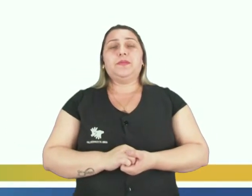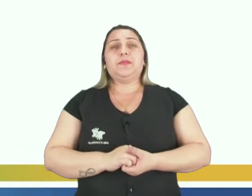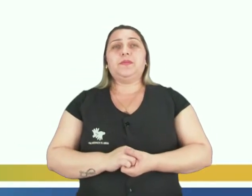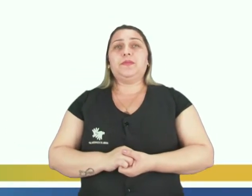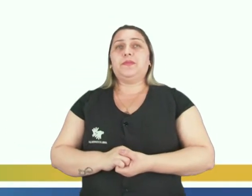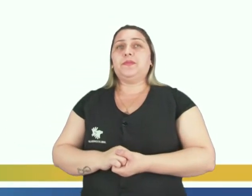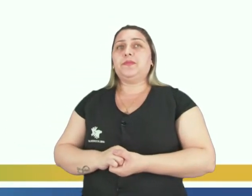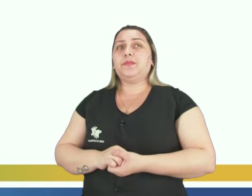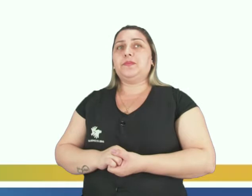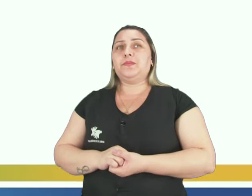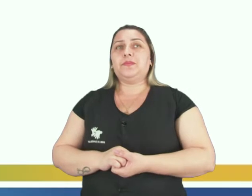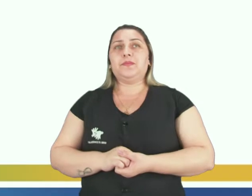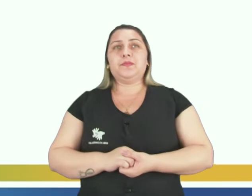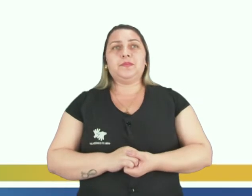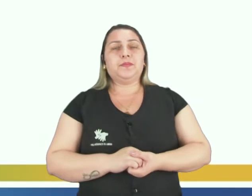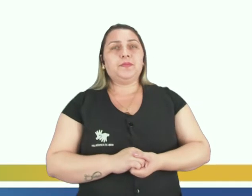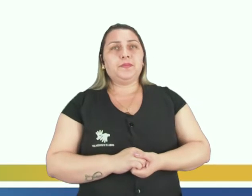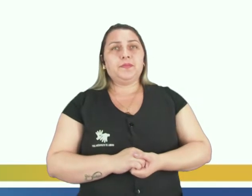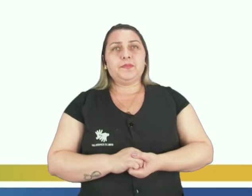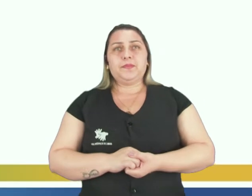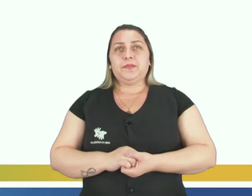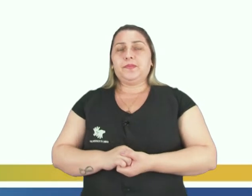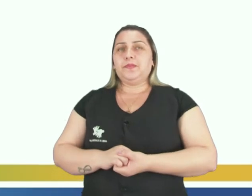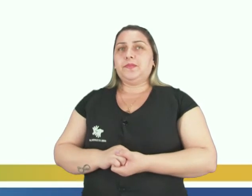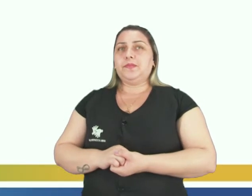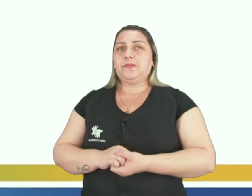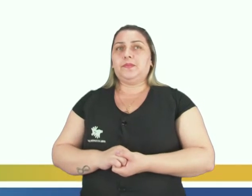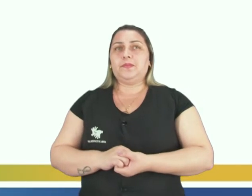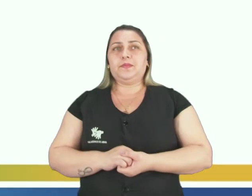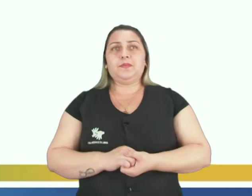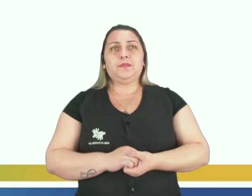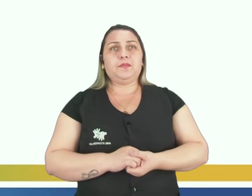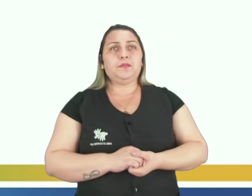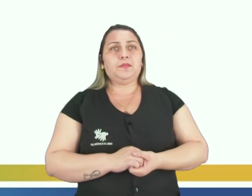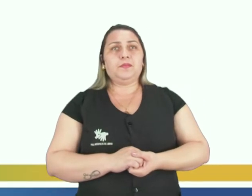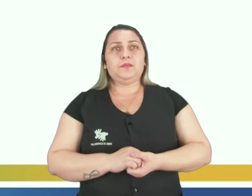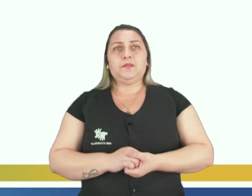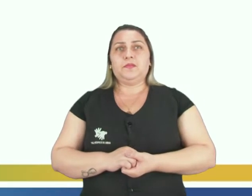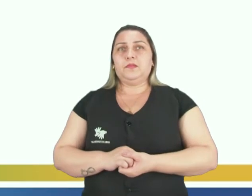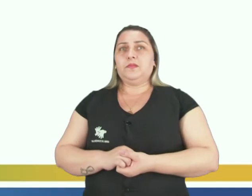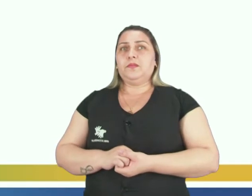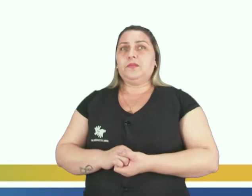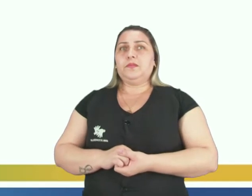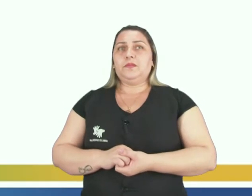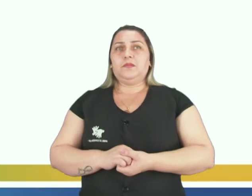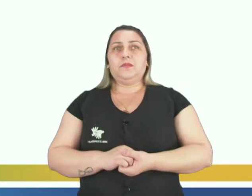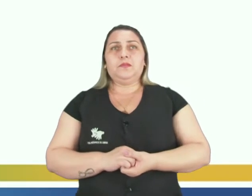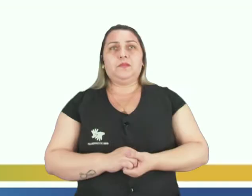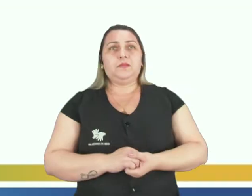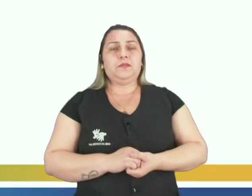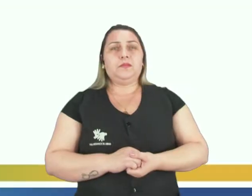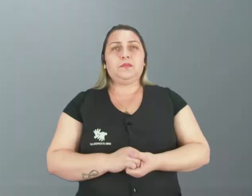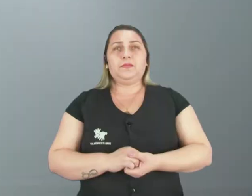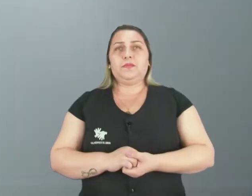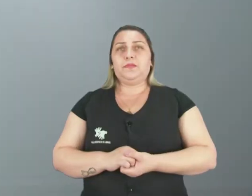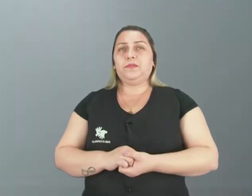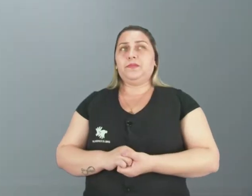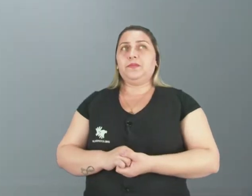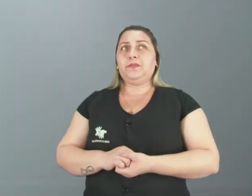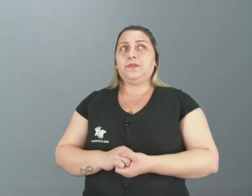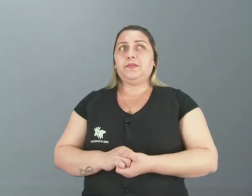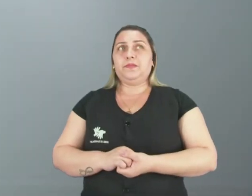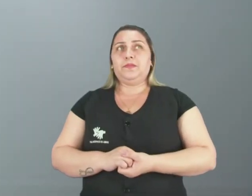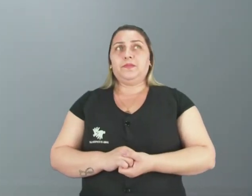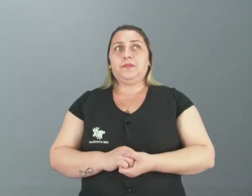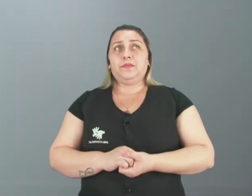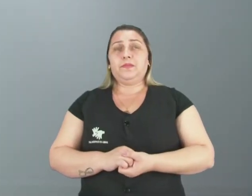último, tu me dices toda la verdad. Com a variante rioplatense seria, vos me decís toda a verdade. Então, ó, tanto